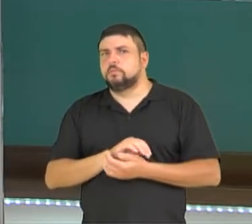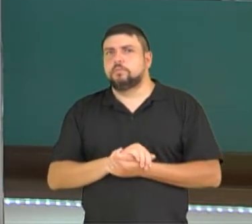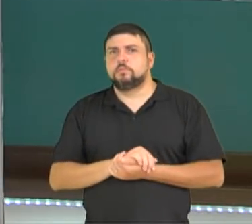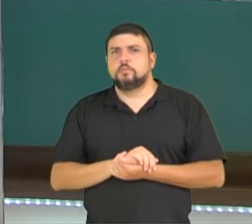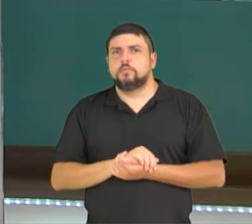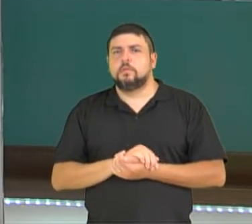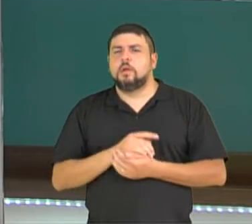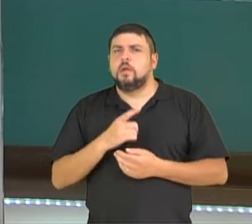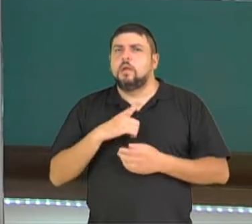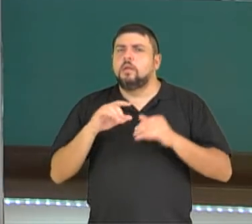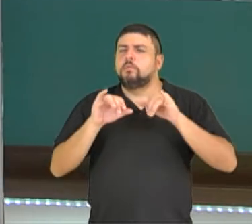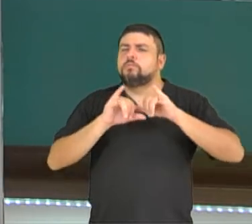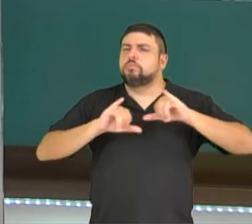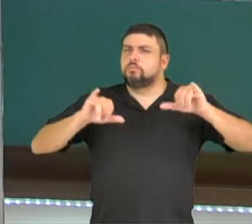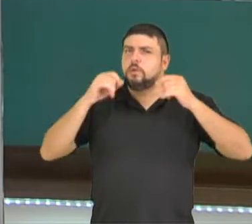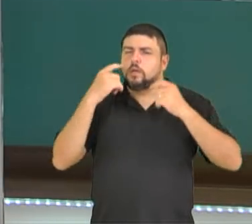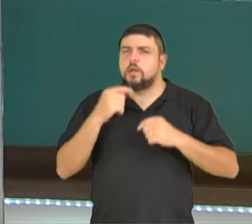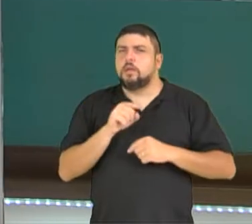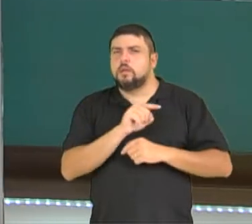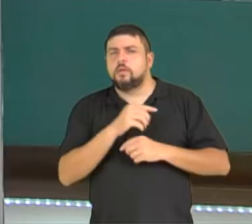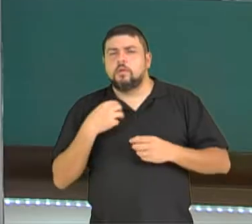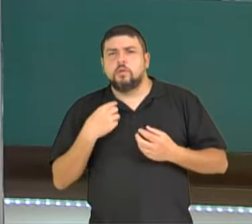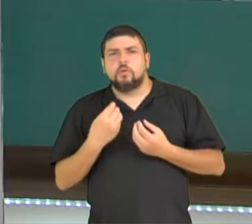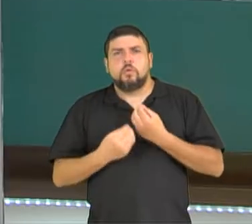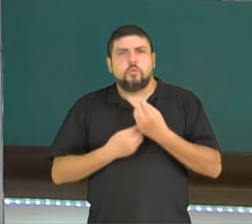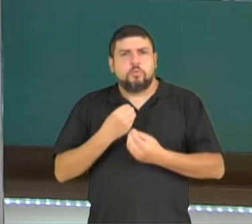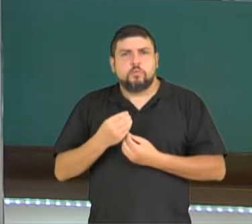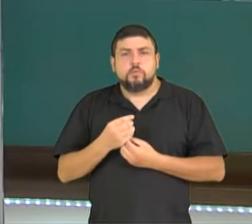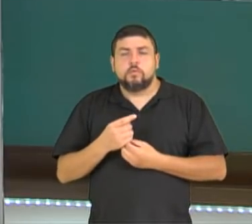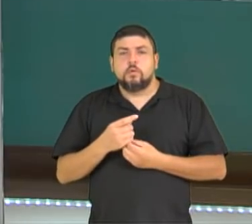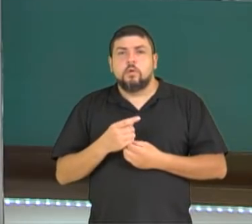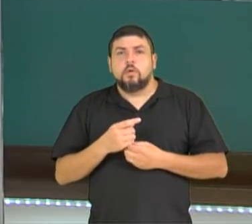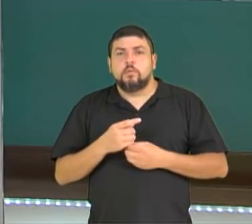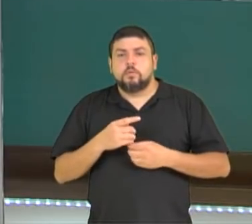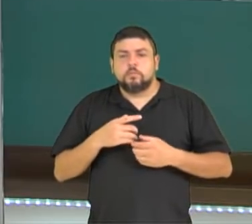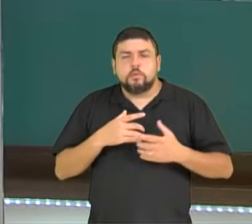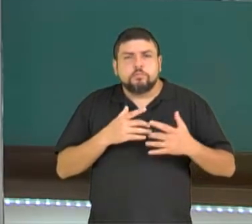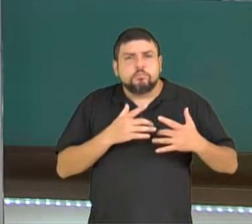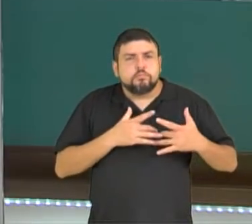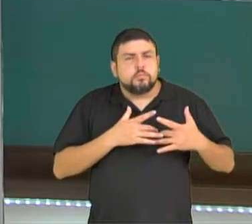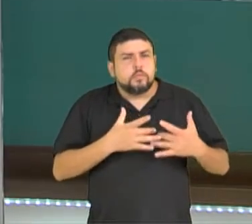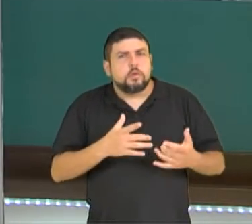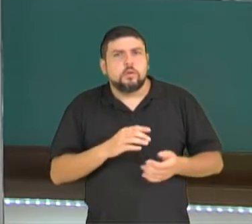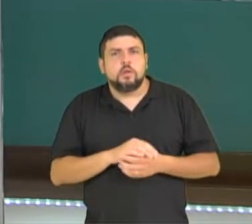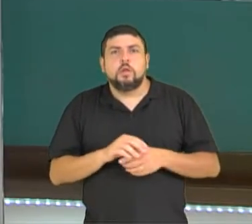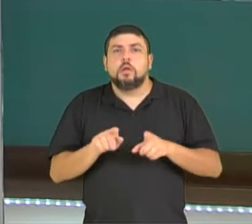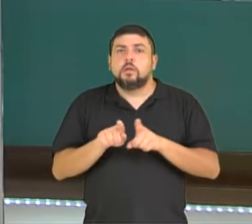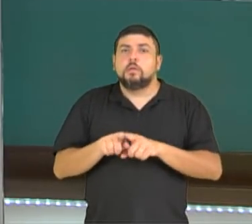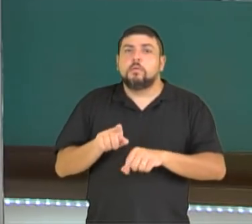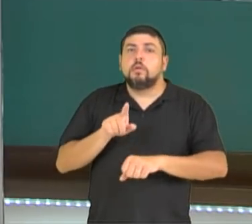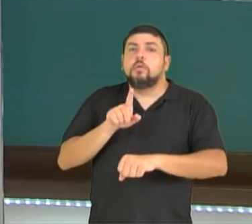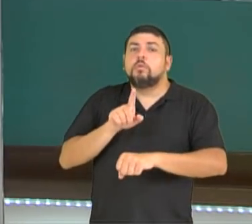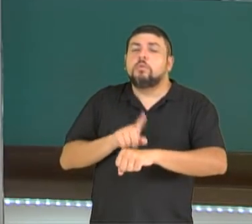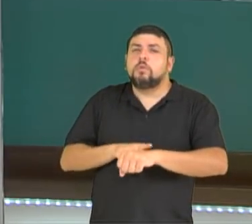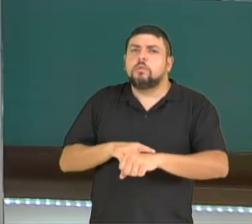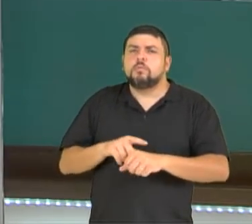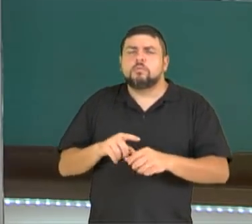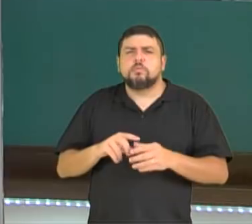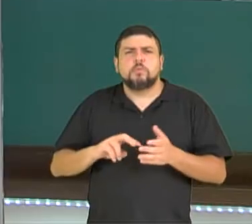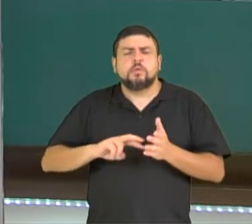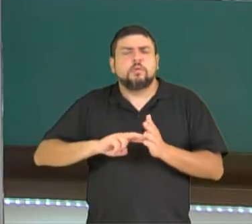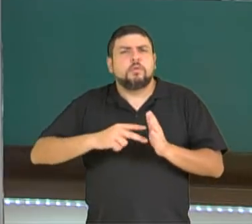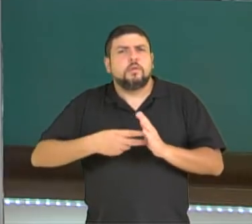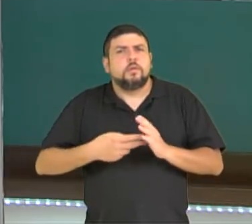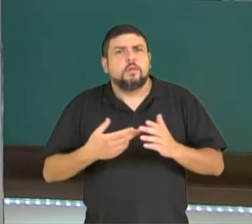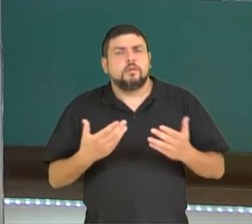uma conclusão aí, finalização da questão de doar, e fala sobre a questão temporal. Qual é o significado dele falar sobre